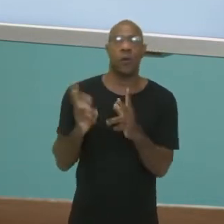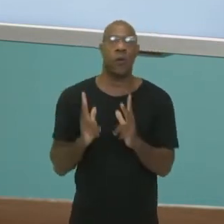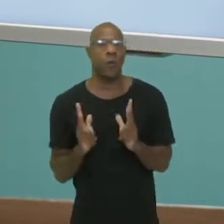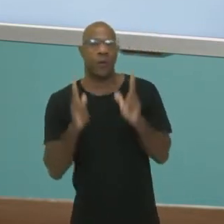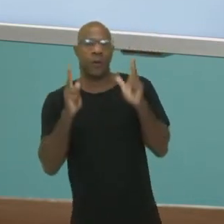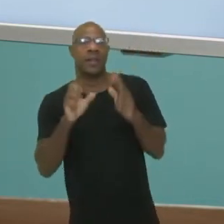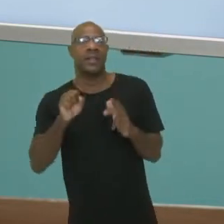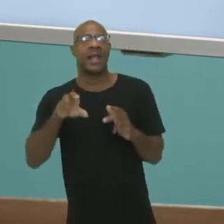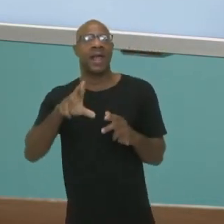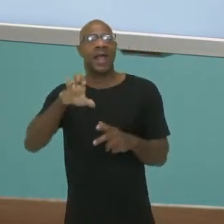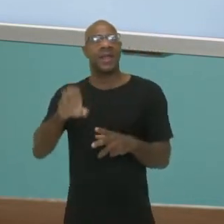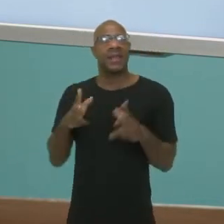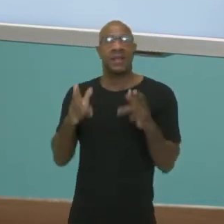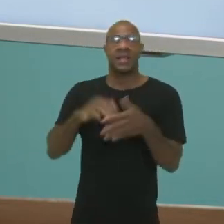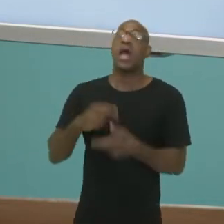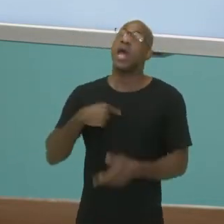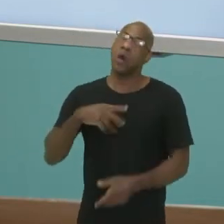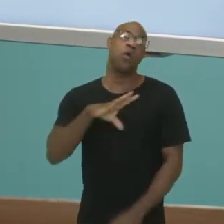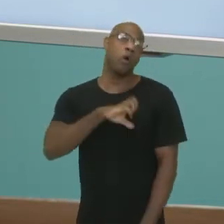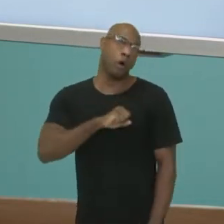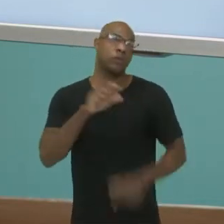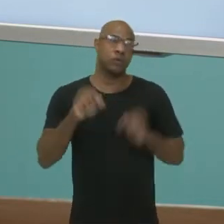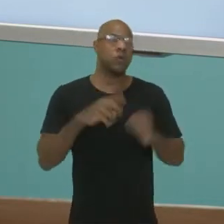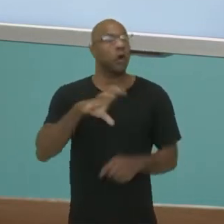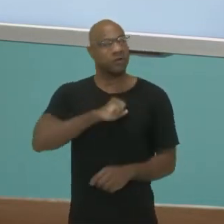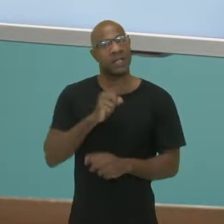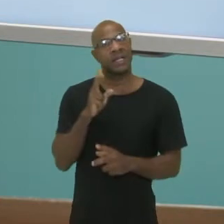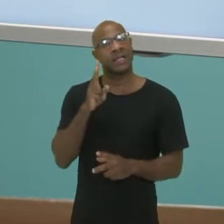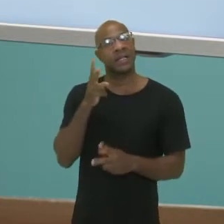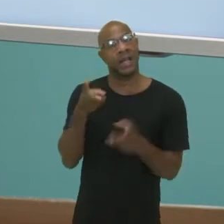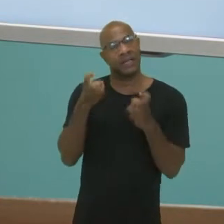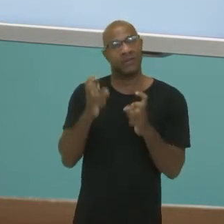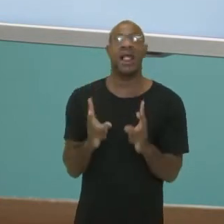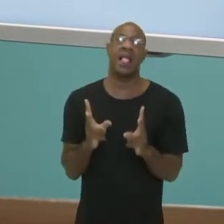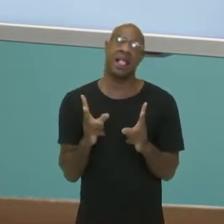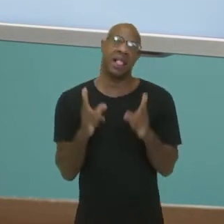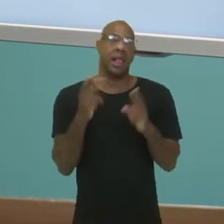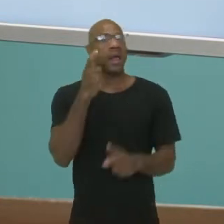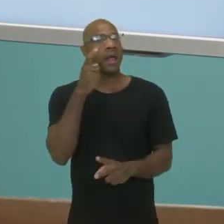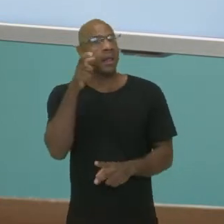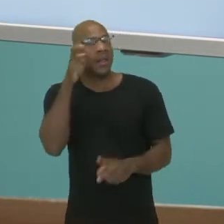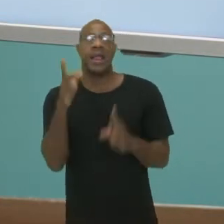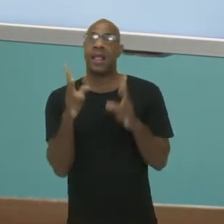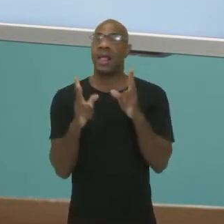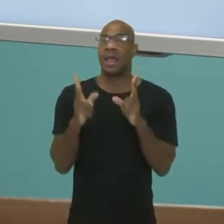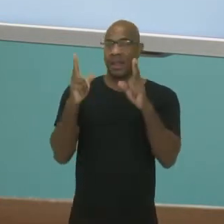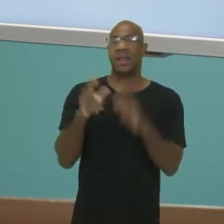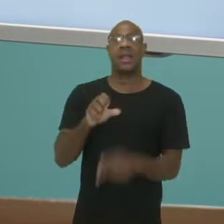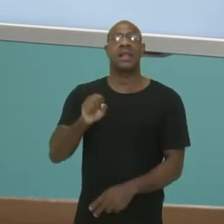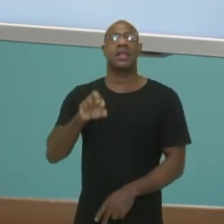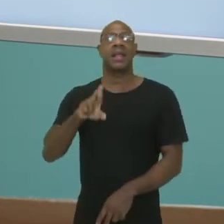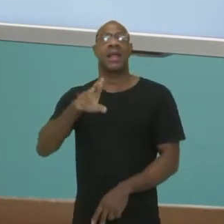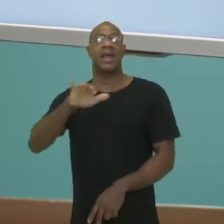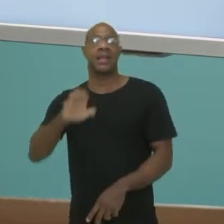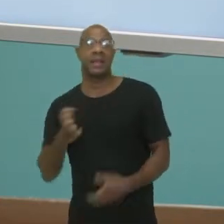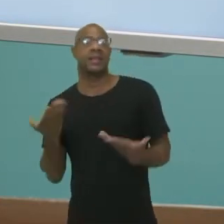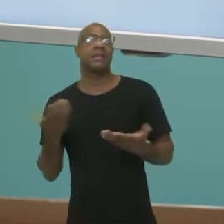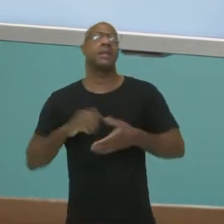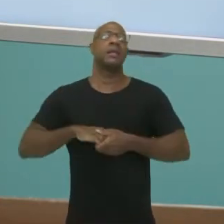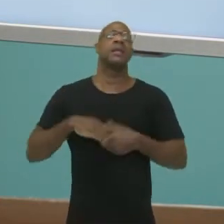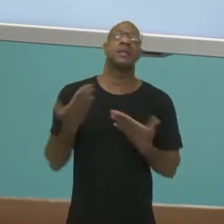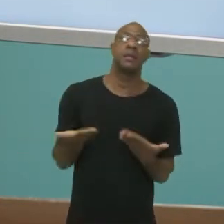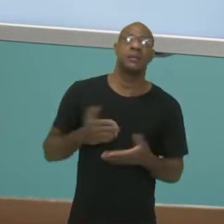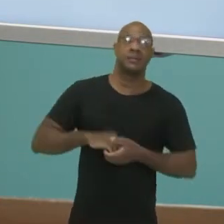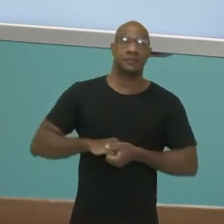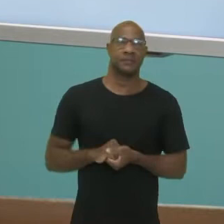Eu, particularmente, gosto de assistir séries, a ver? Agora, praticar um deporte ou